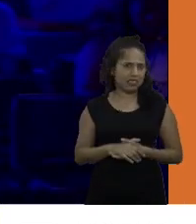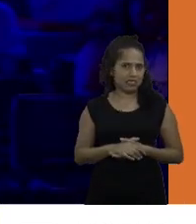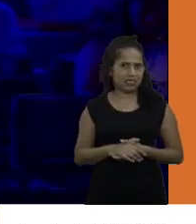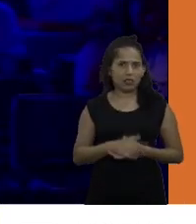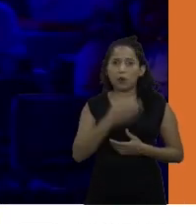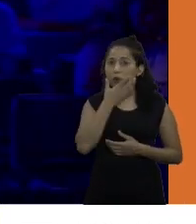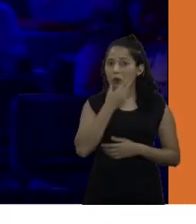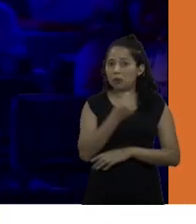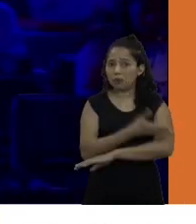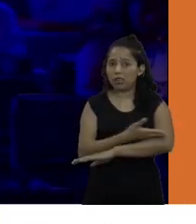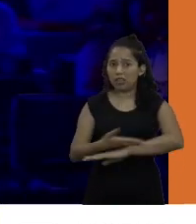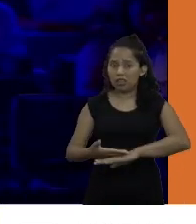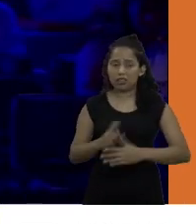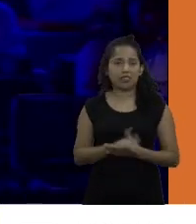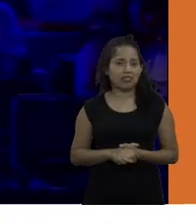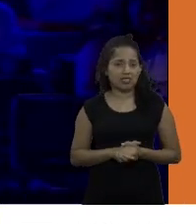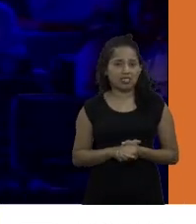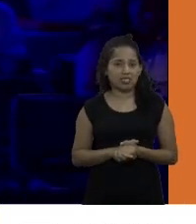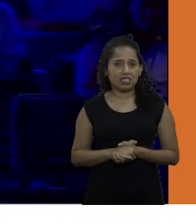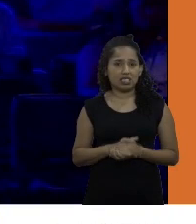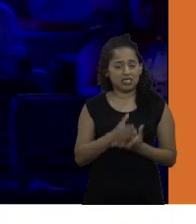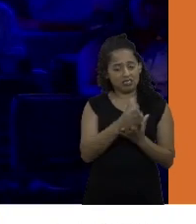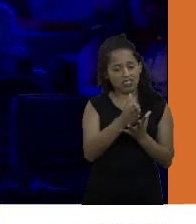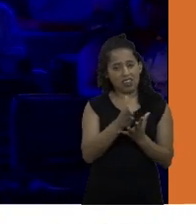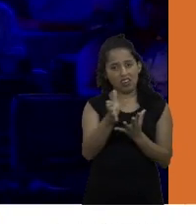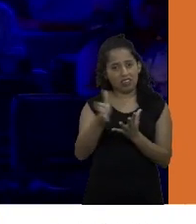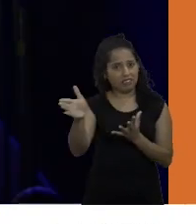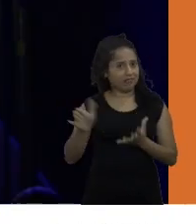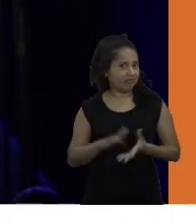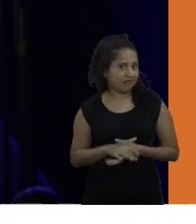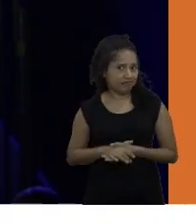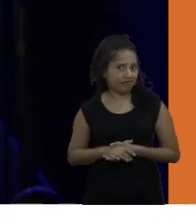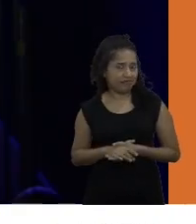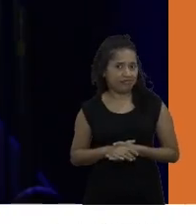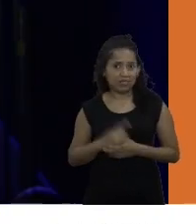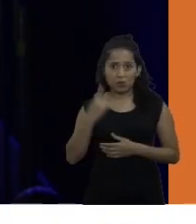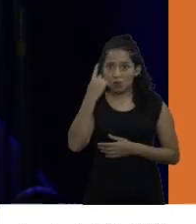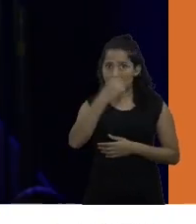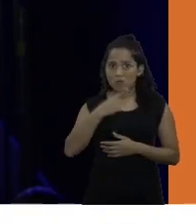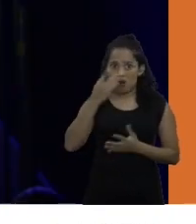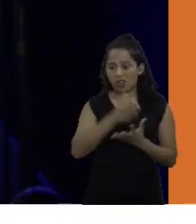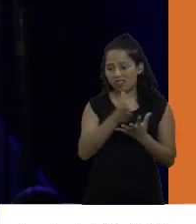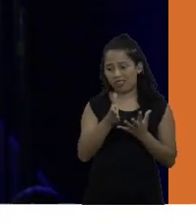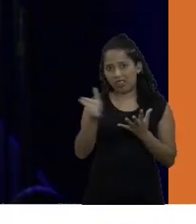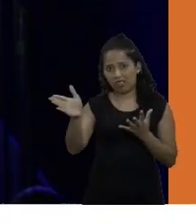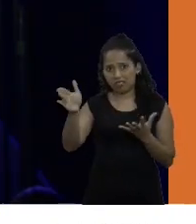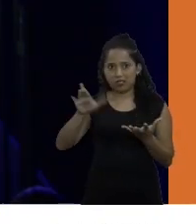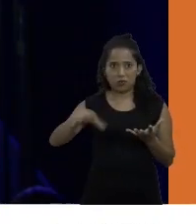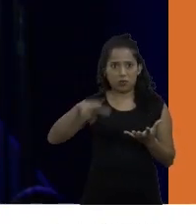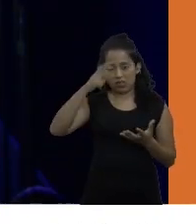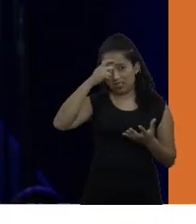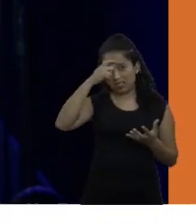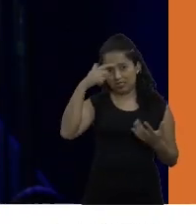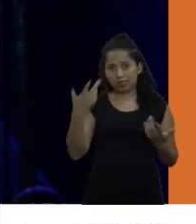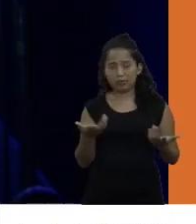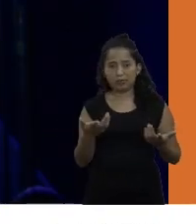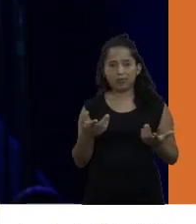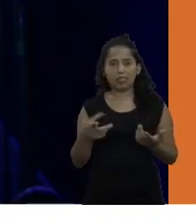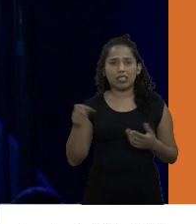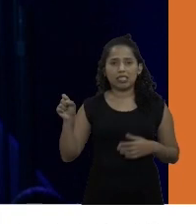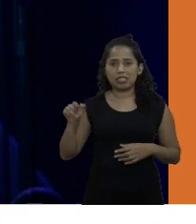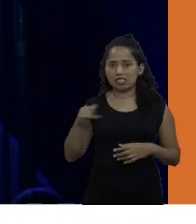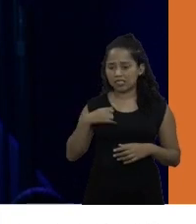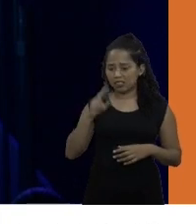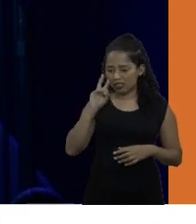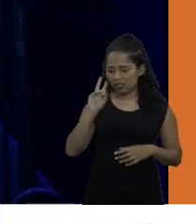homens brancos, cheio de vieses. A gente poderia falar aqui uma hora de vieses inconscientes, né? Que está lá, você vai botar a mão